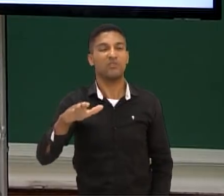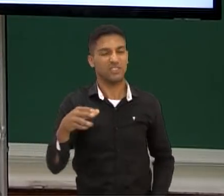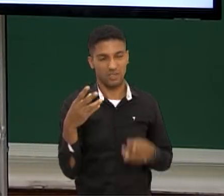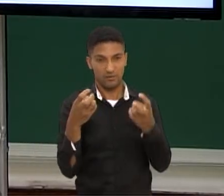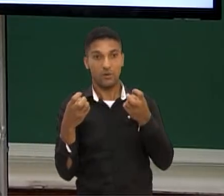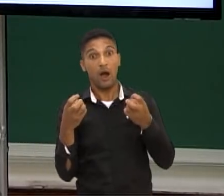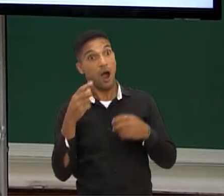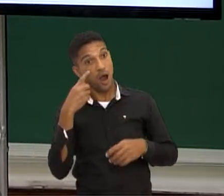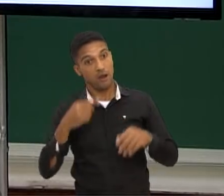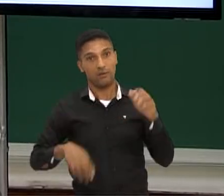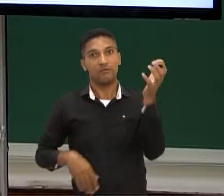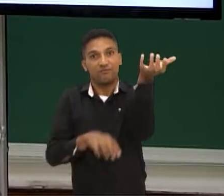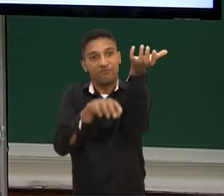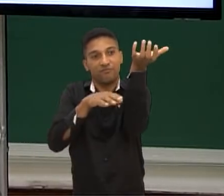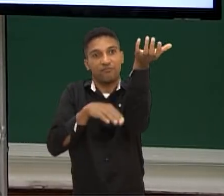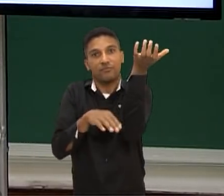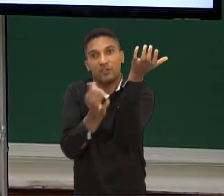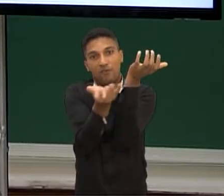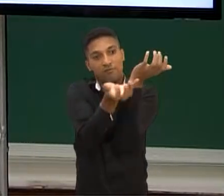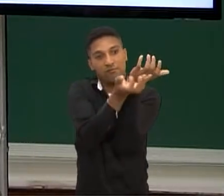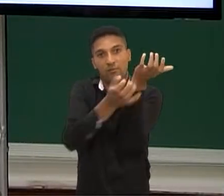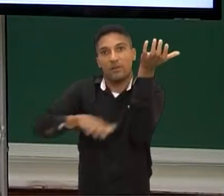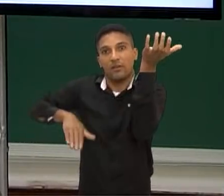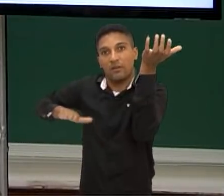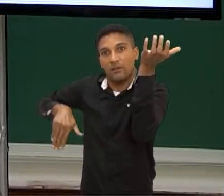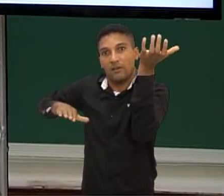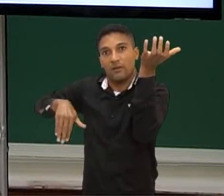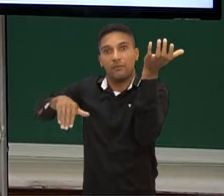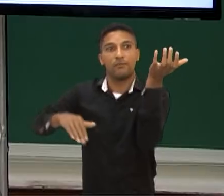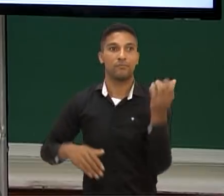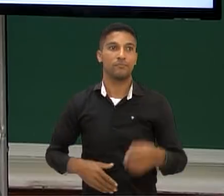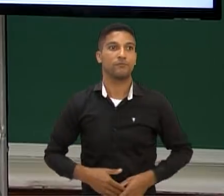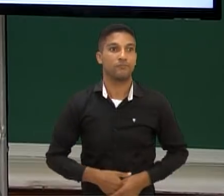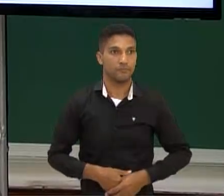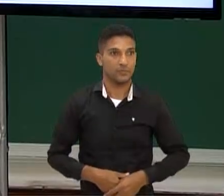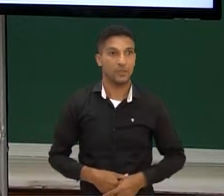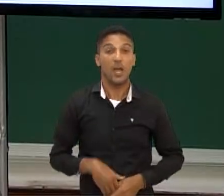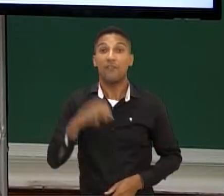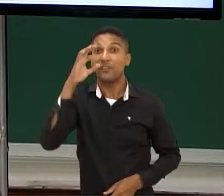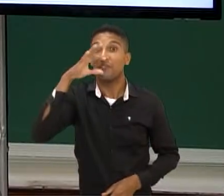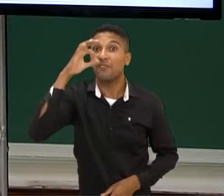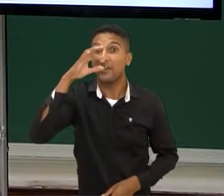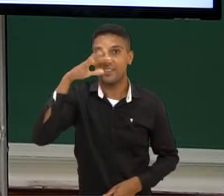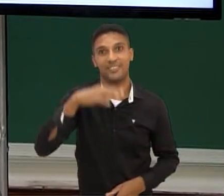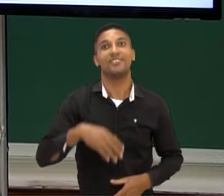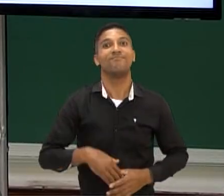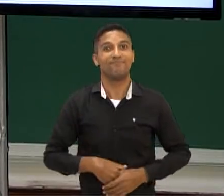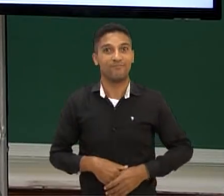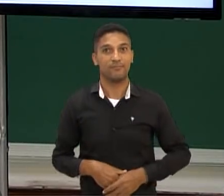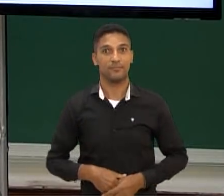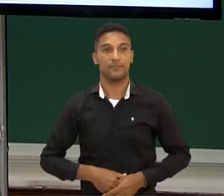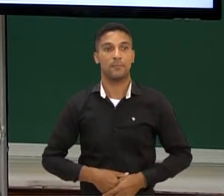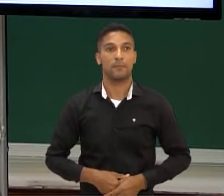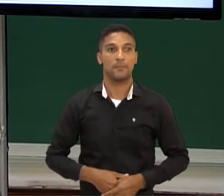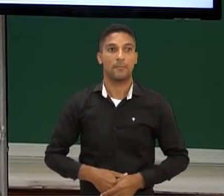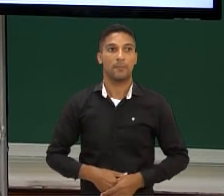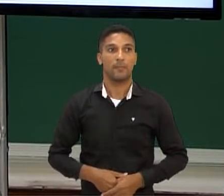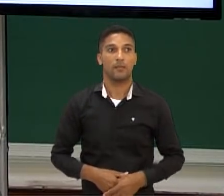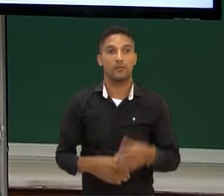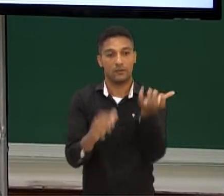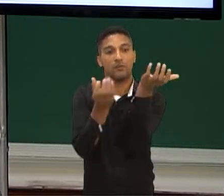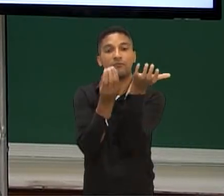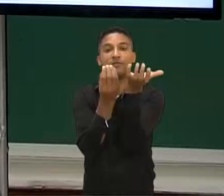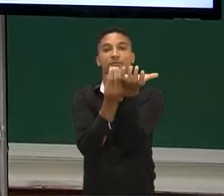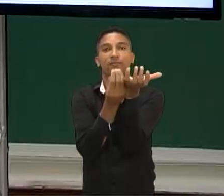bastante areia, a vegetação bem verdinha, porque também a gente associa lá com a vegetação da